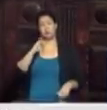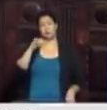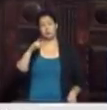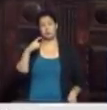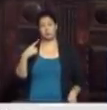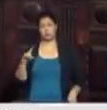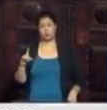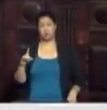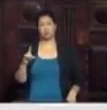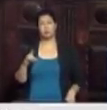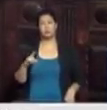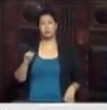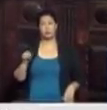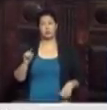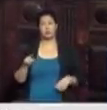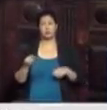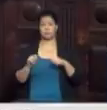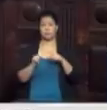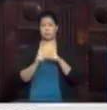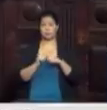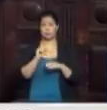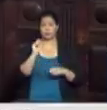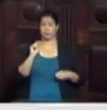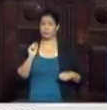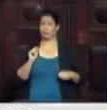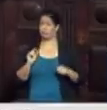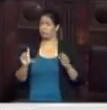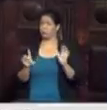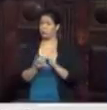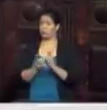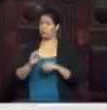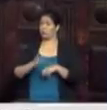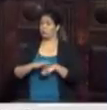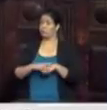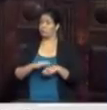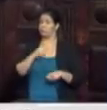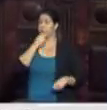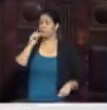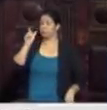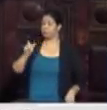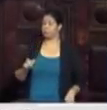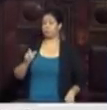lei de autoria de um mineiro, Roberto Brandt,